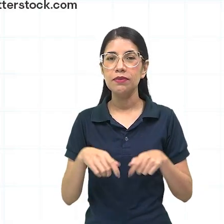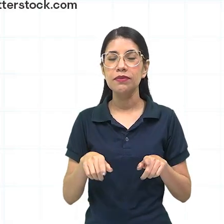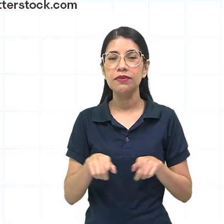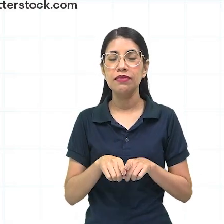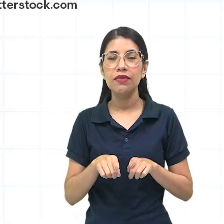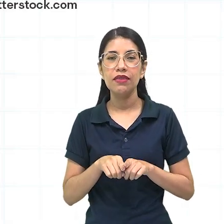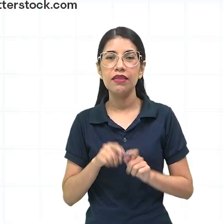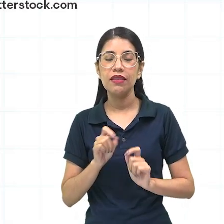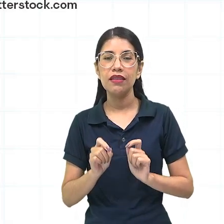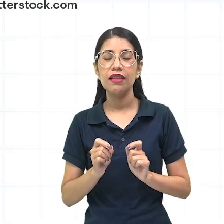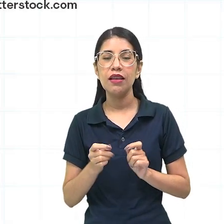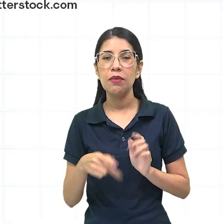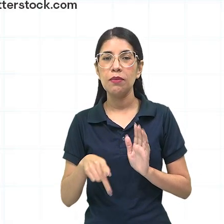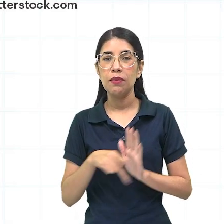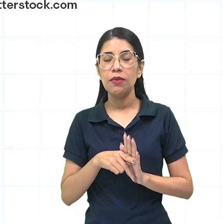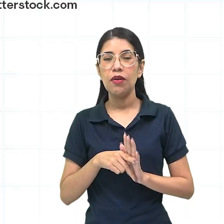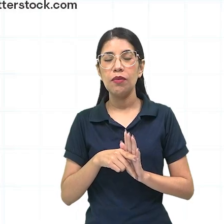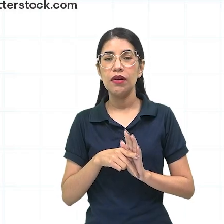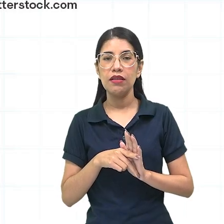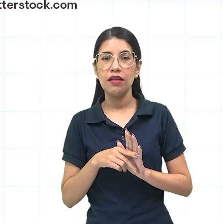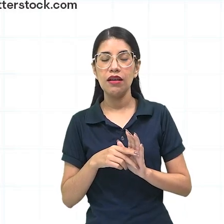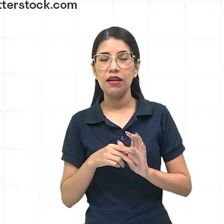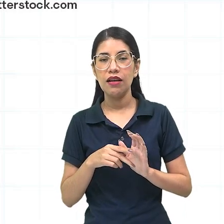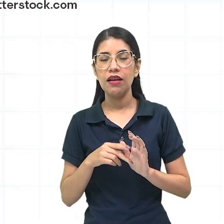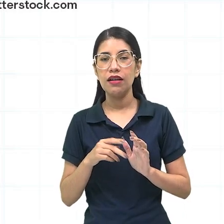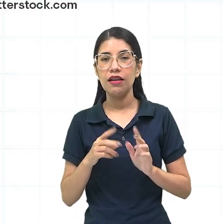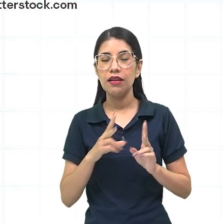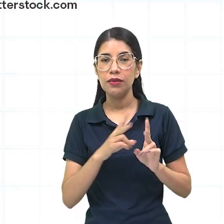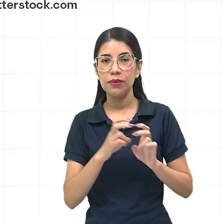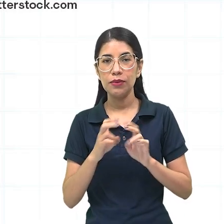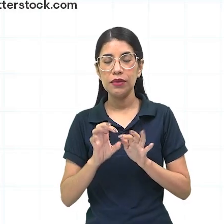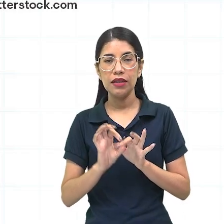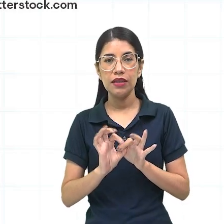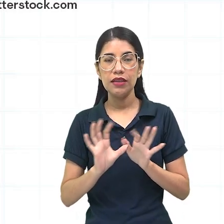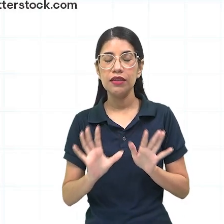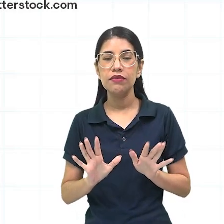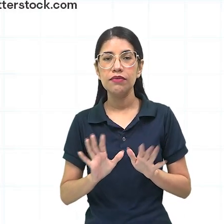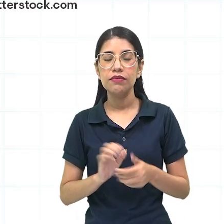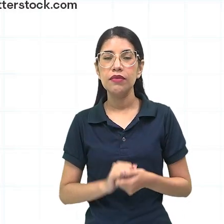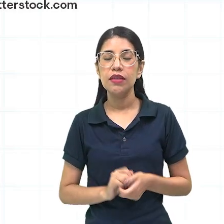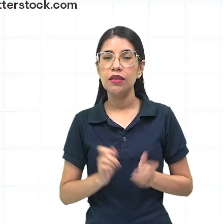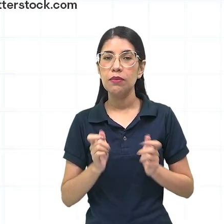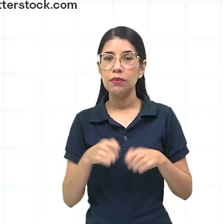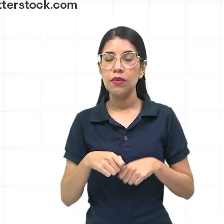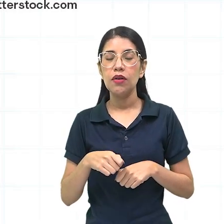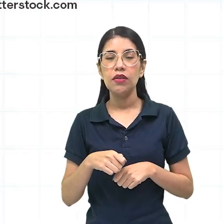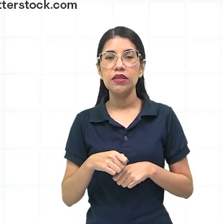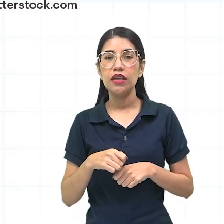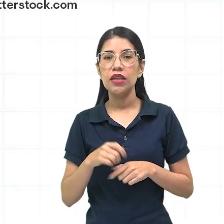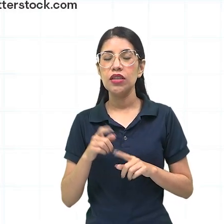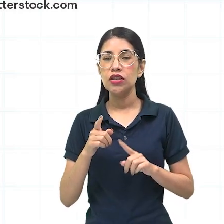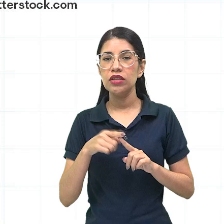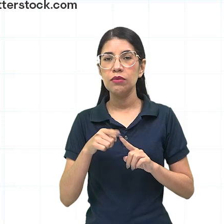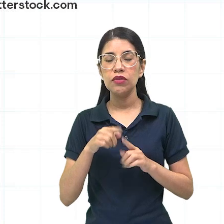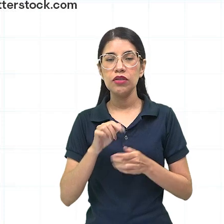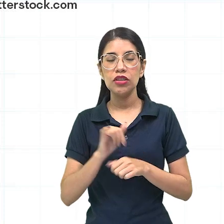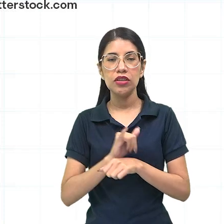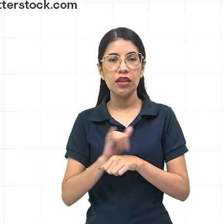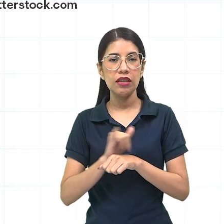possibilidade dentro da luta livre. Então, a luta livre ela vai permitir uso de chaves,